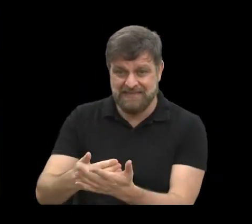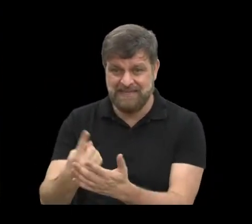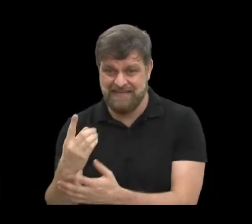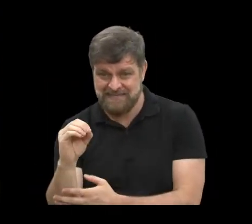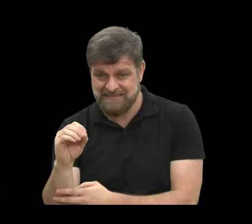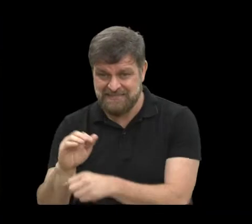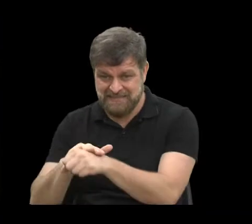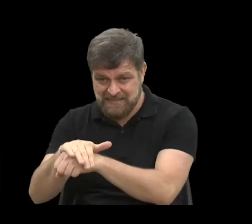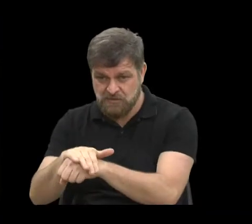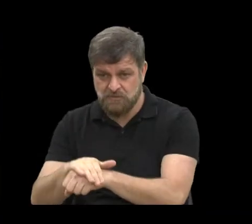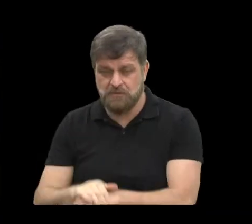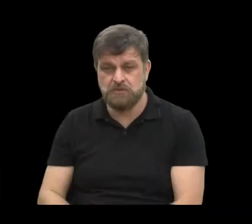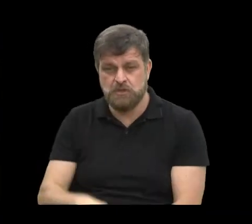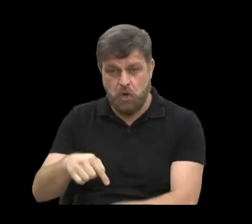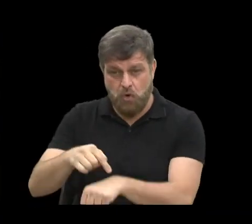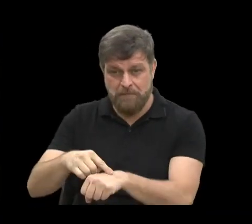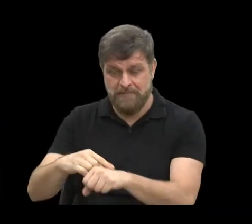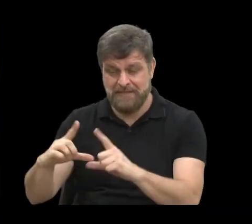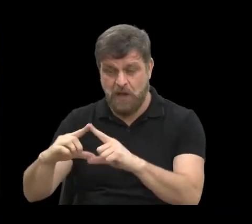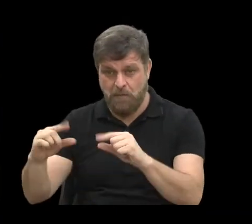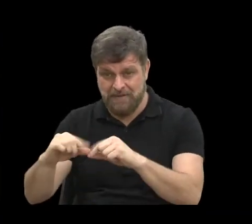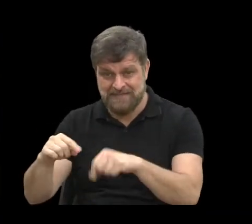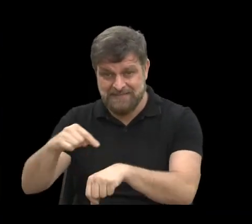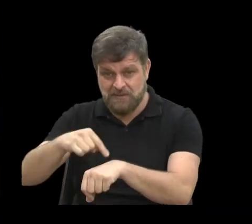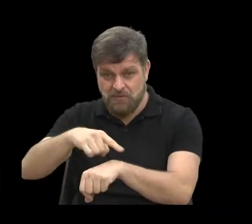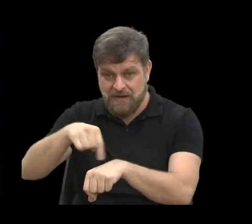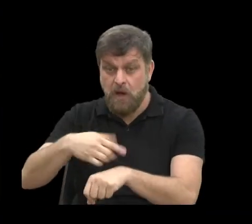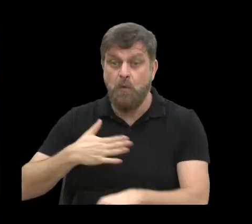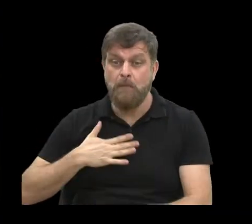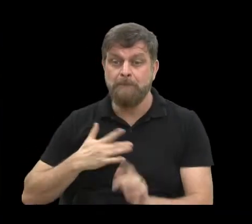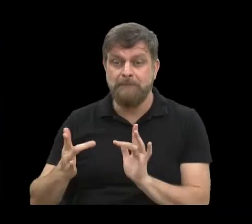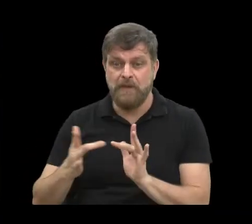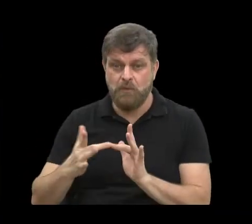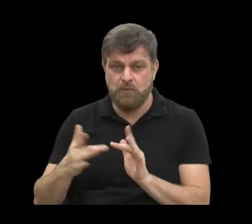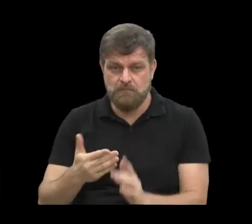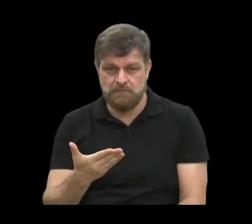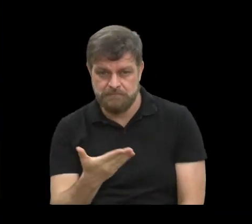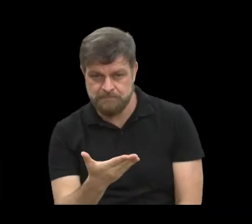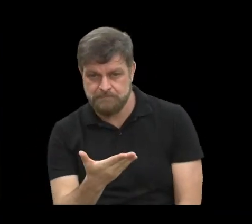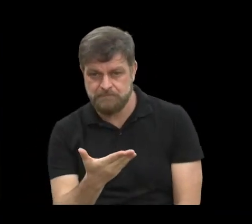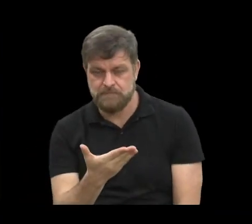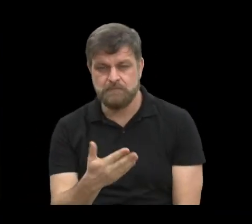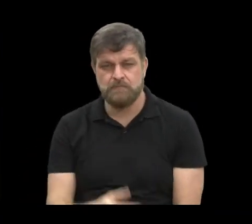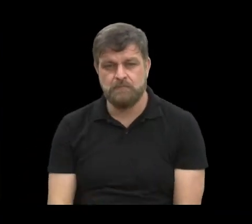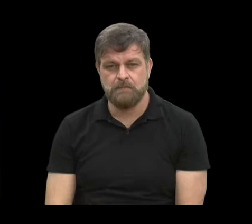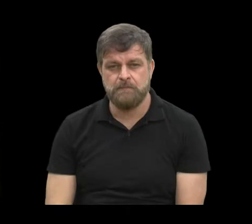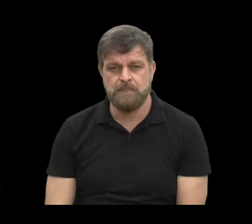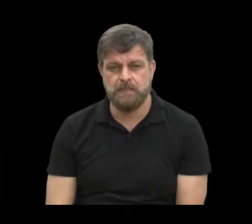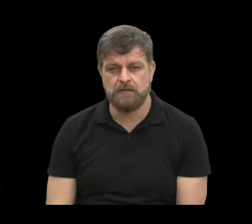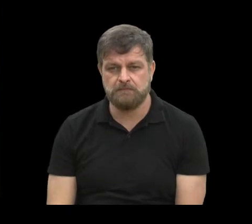Brasília, e o meu contato também para vocês, que é o